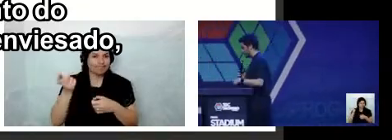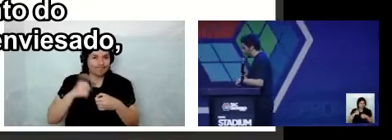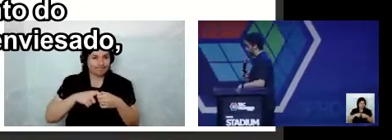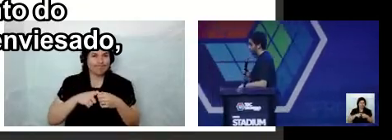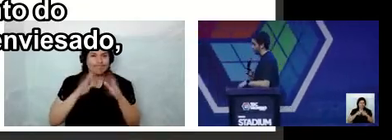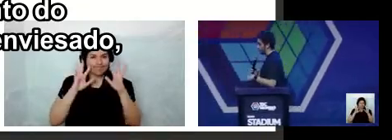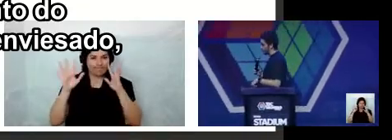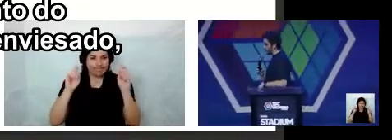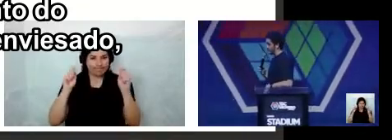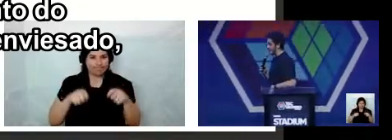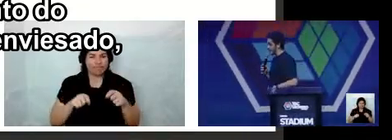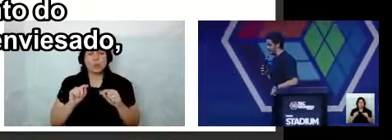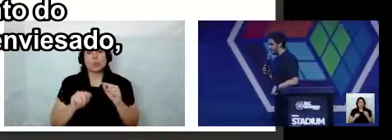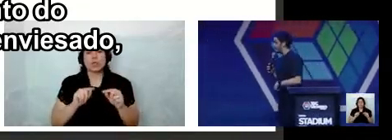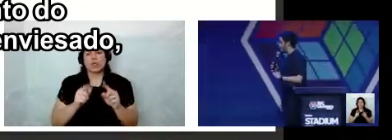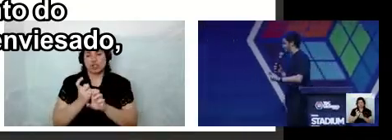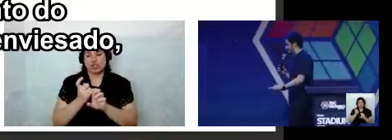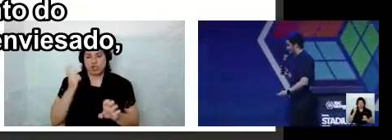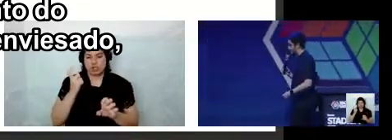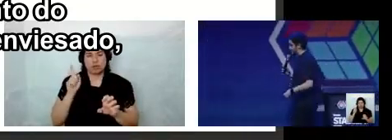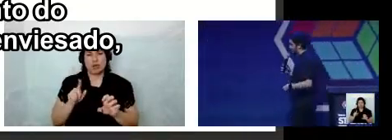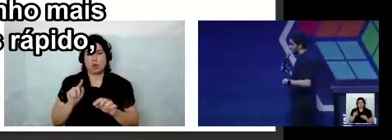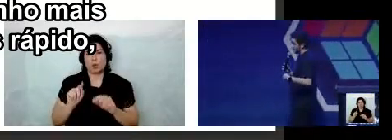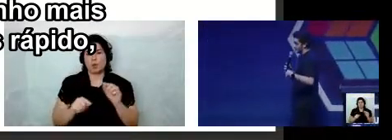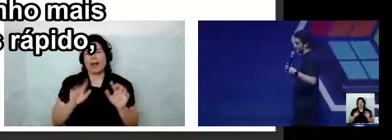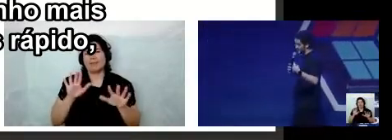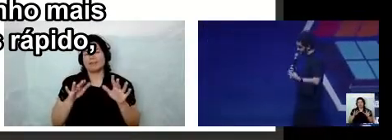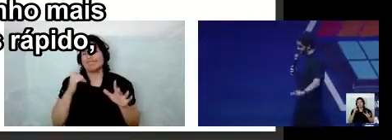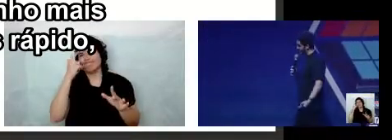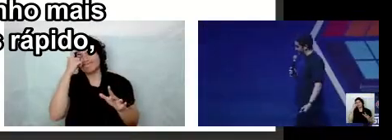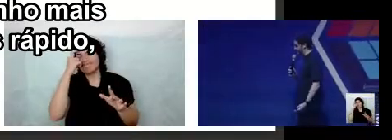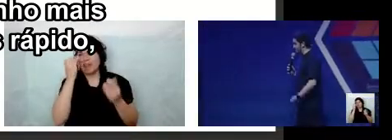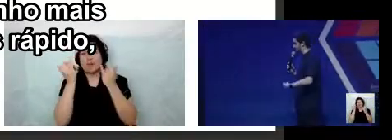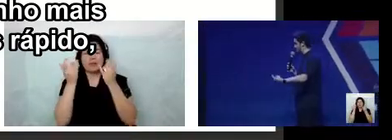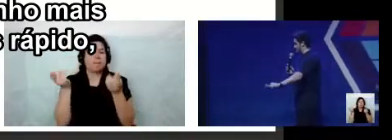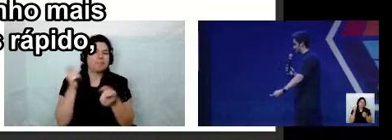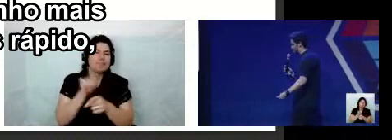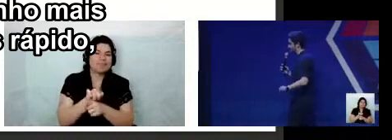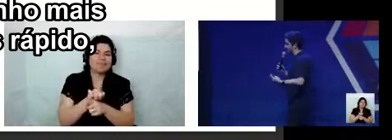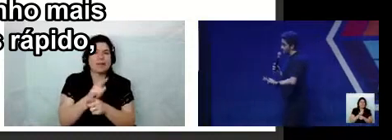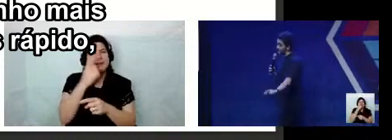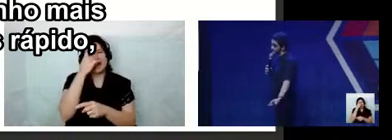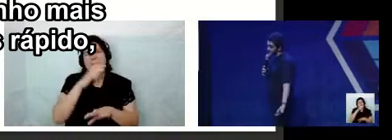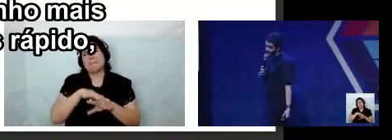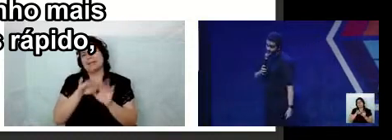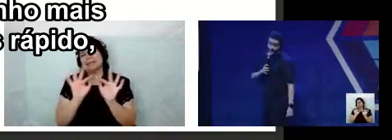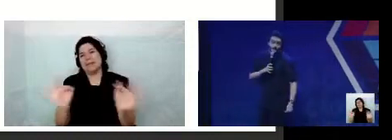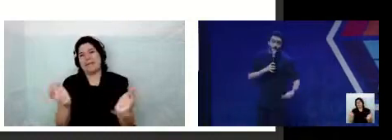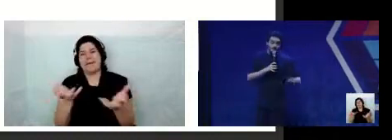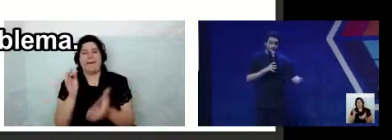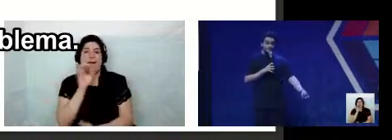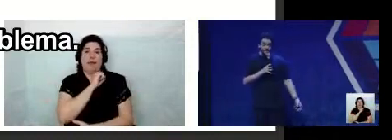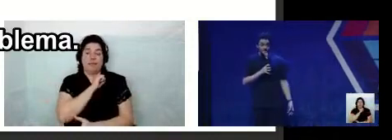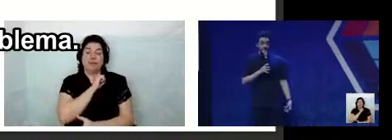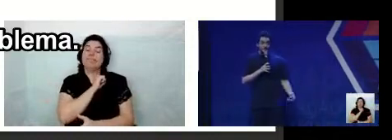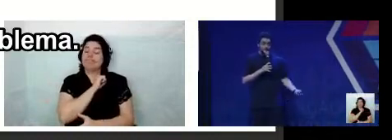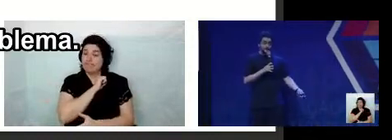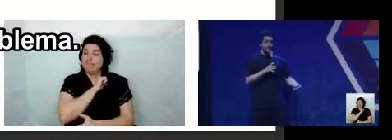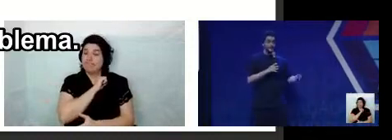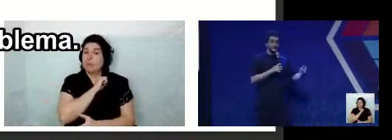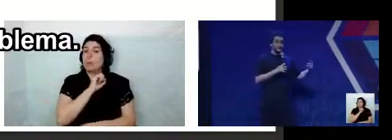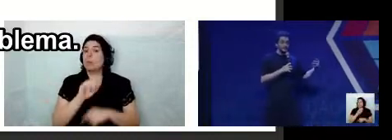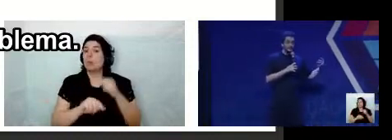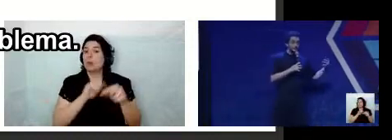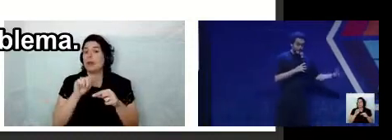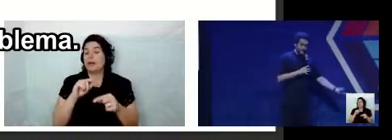voltando àquele ponto do engenheiro que acaba ficando enviesado, que sempre parte para o caminho mais simples, para o caminho mais rápido, a gente passa a